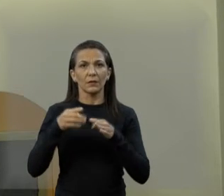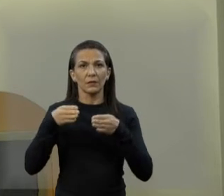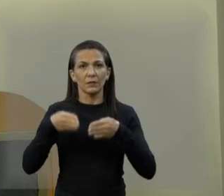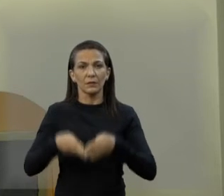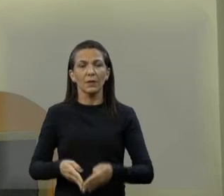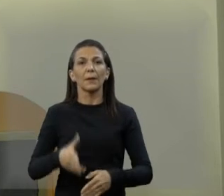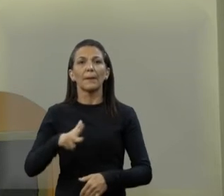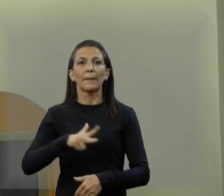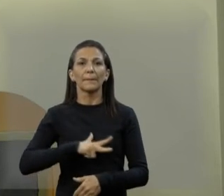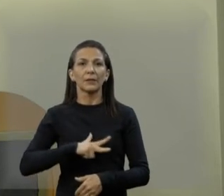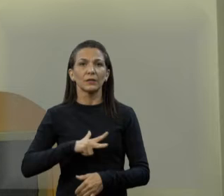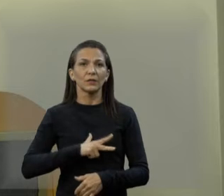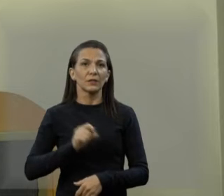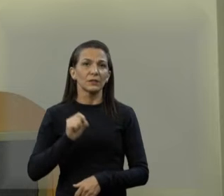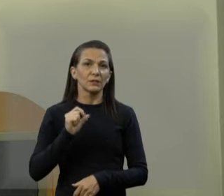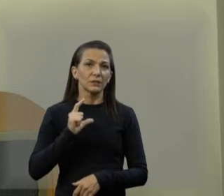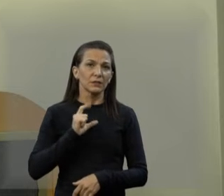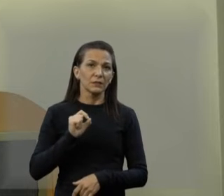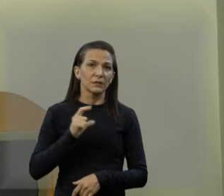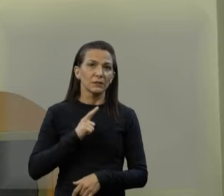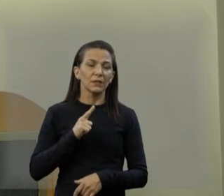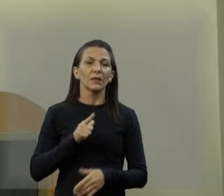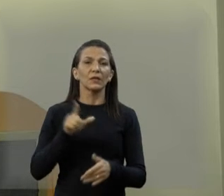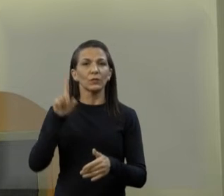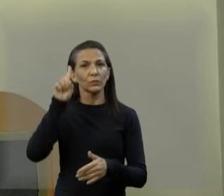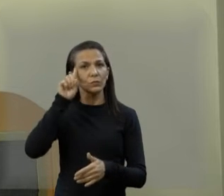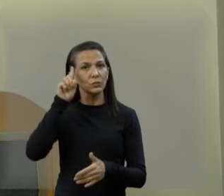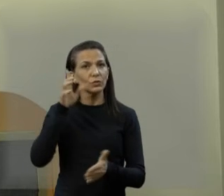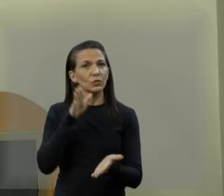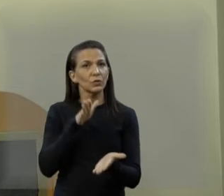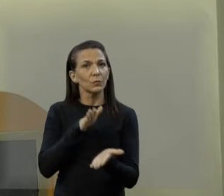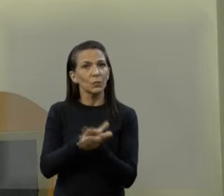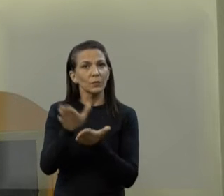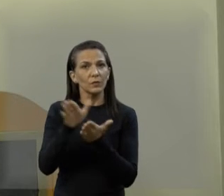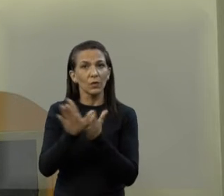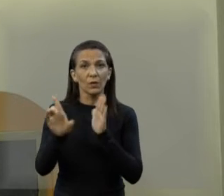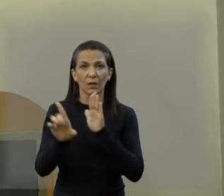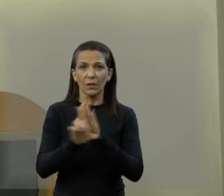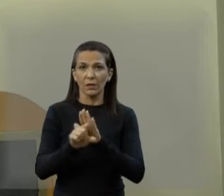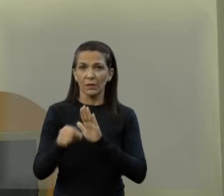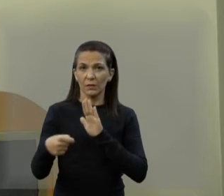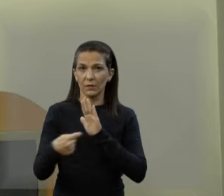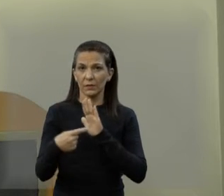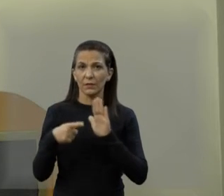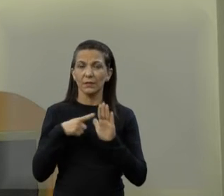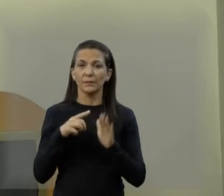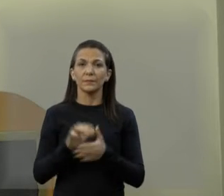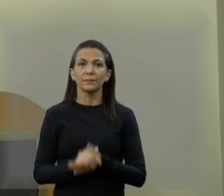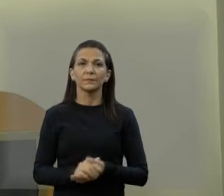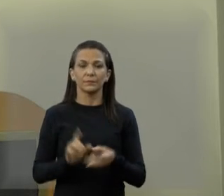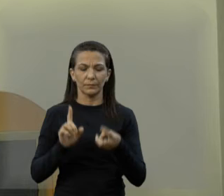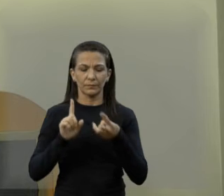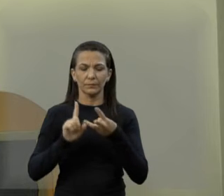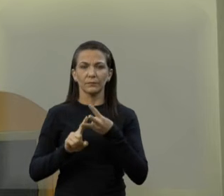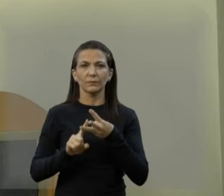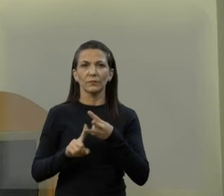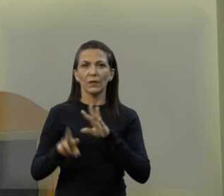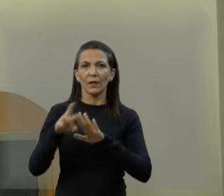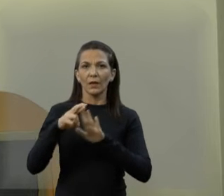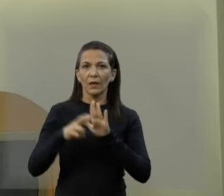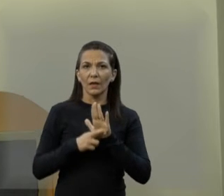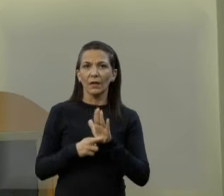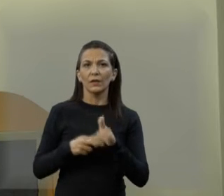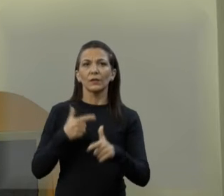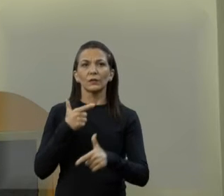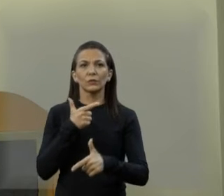que esteja em funcionamento na da a aplicação da lei complementar o estabelecimento de um único regulamento que